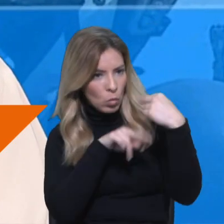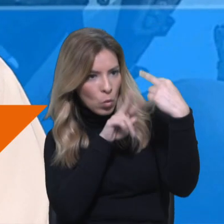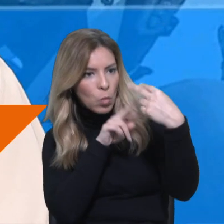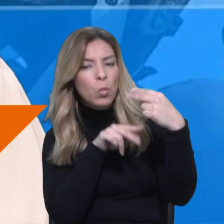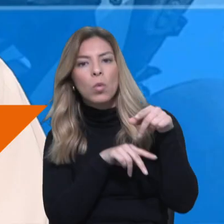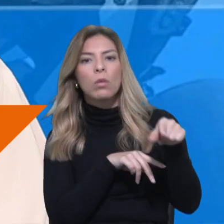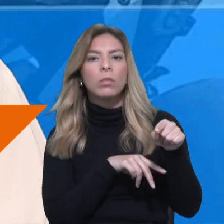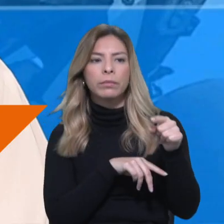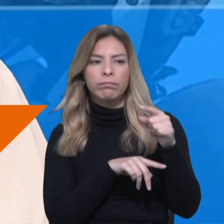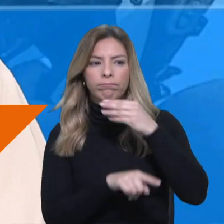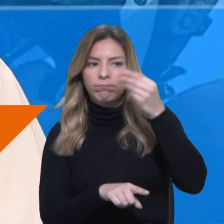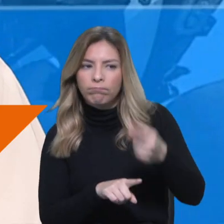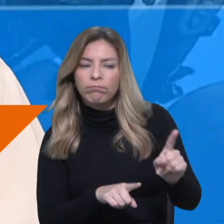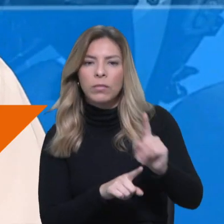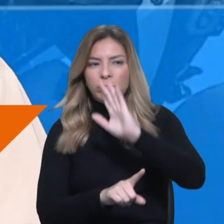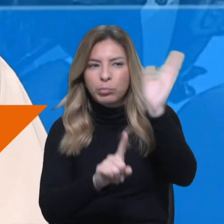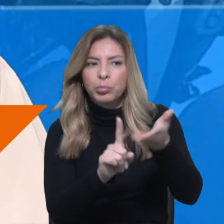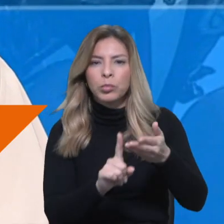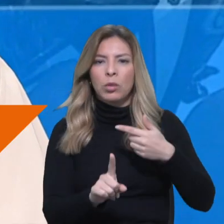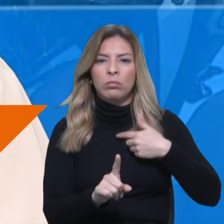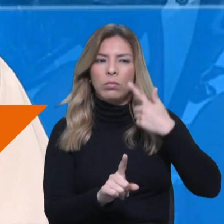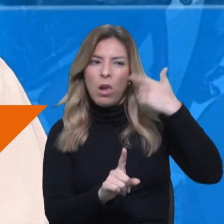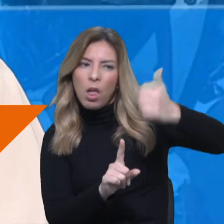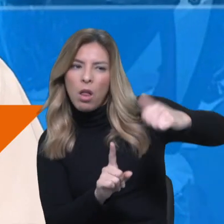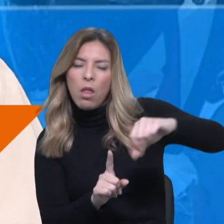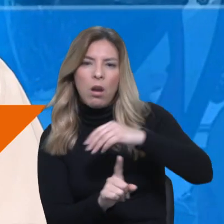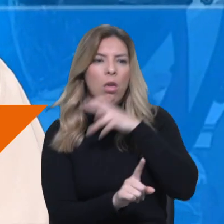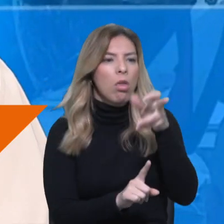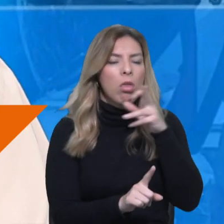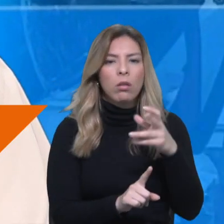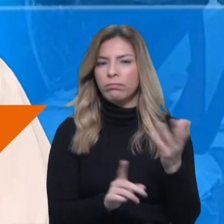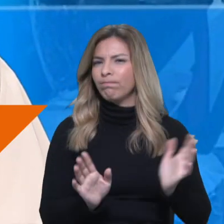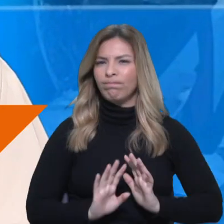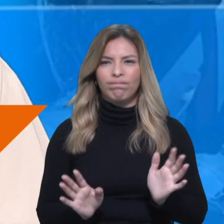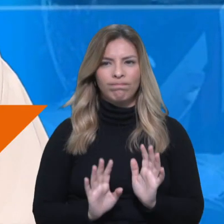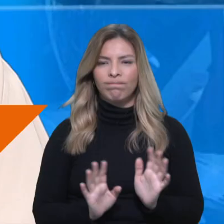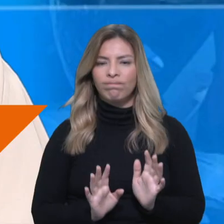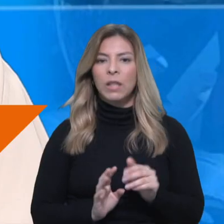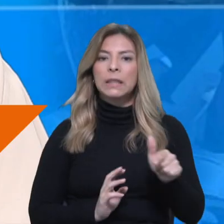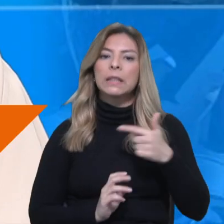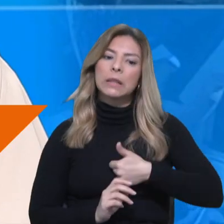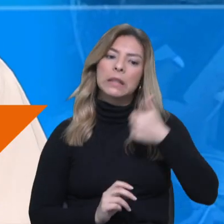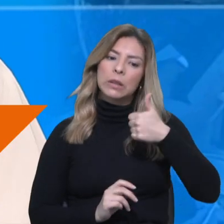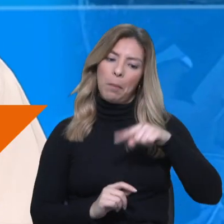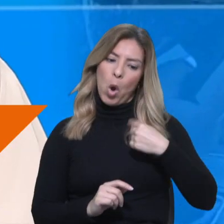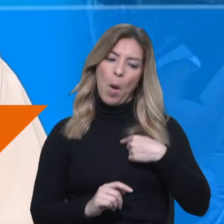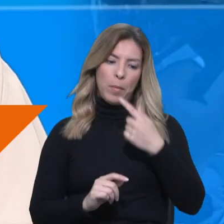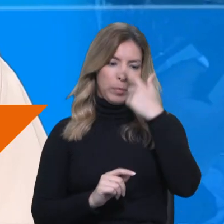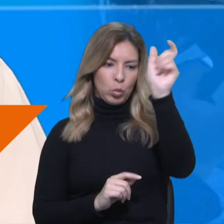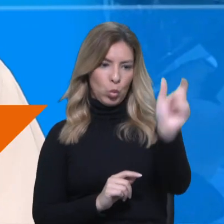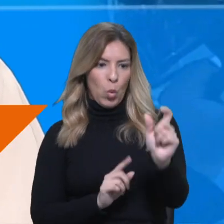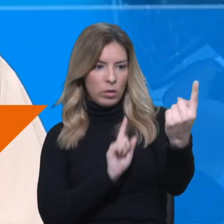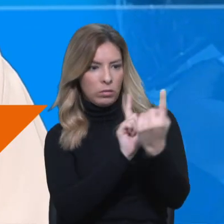sem o condenar. Como diz o Papa Francisco tantas vezes, não é? Temos que saber olhar o nosso irmão, a nossa